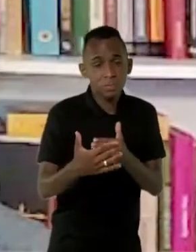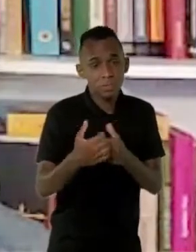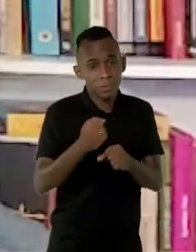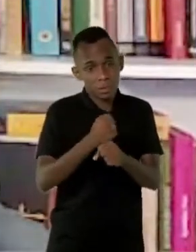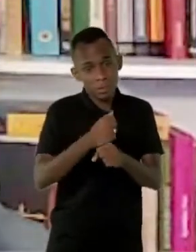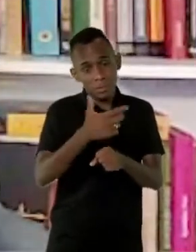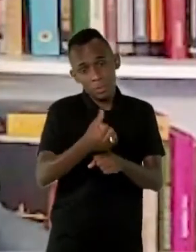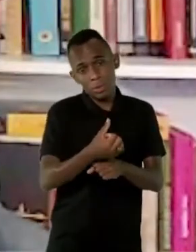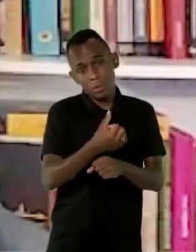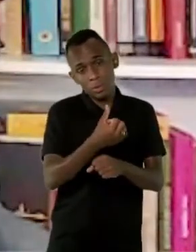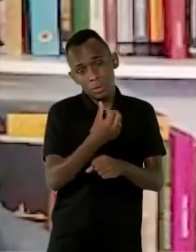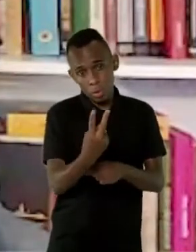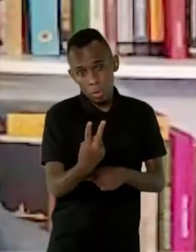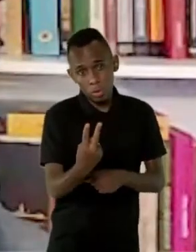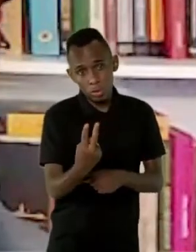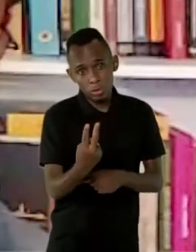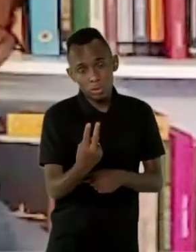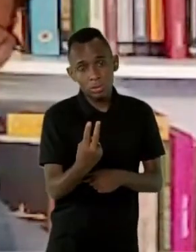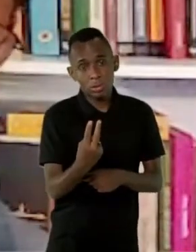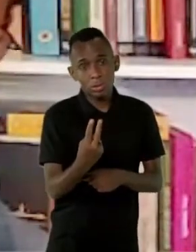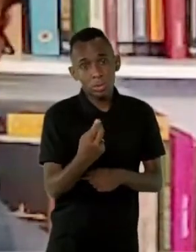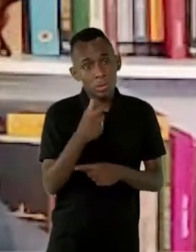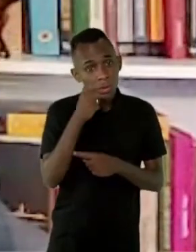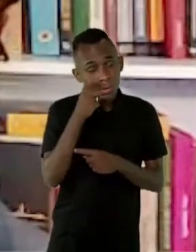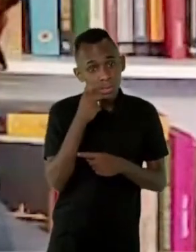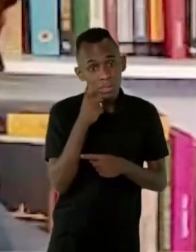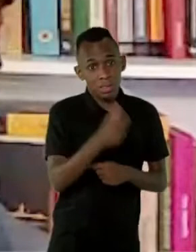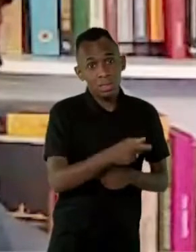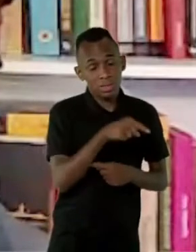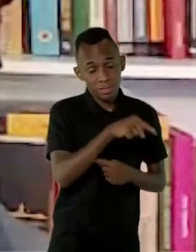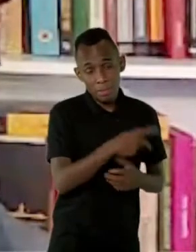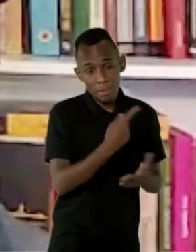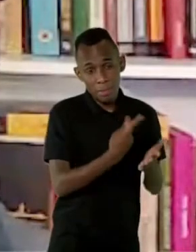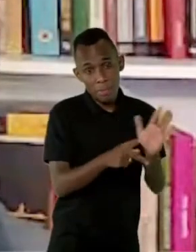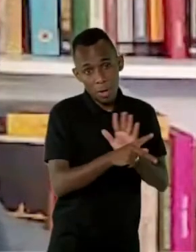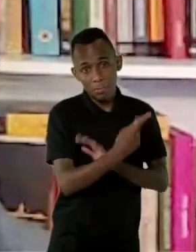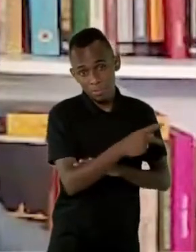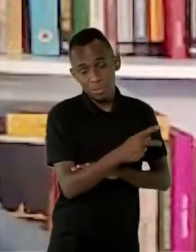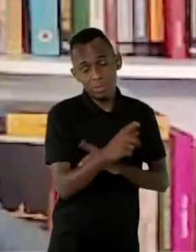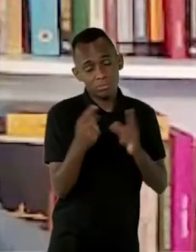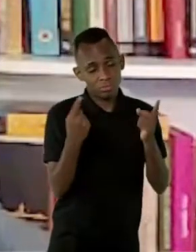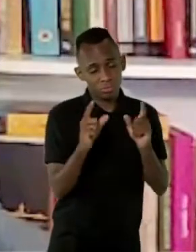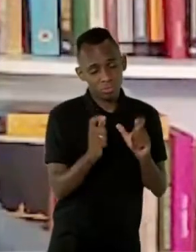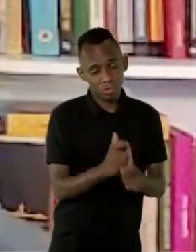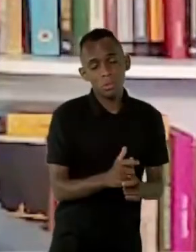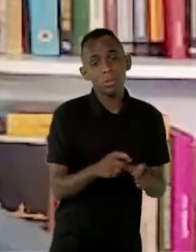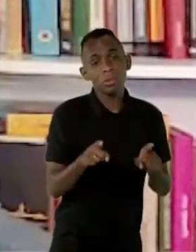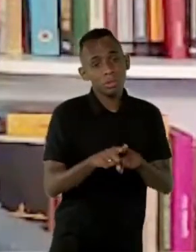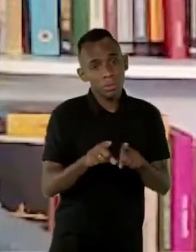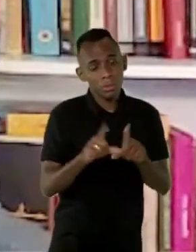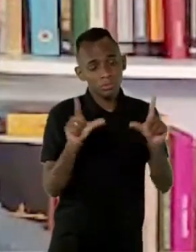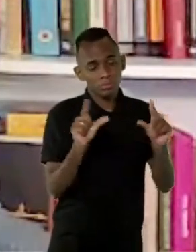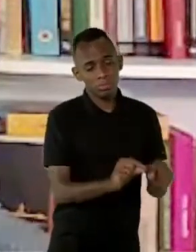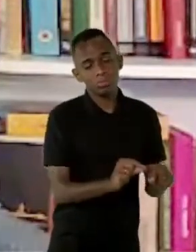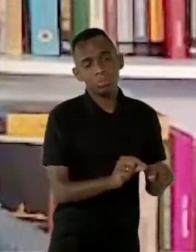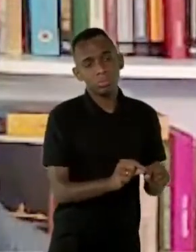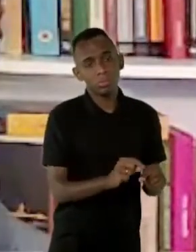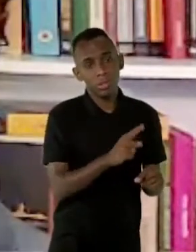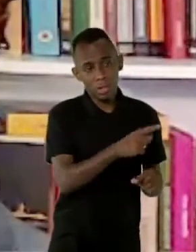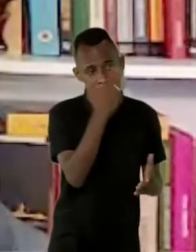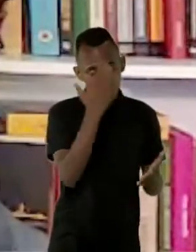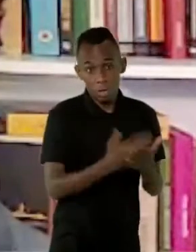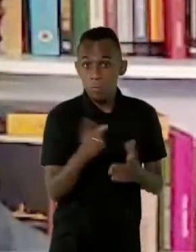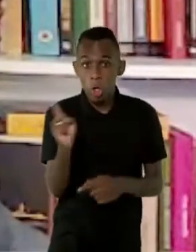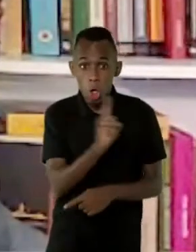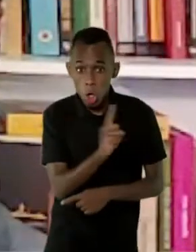62, quer dizer, o interesse também em torno da Carolina diminuiu. Ela achava que não. Tanto